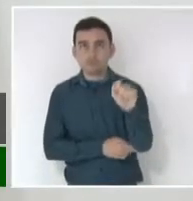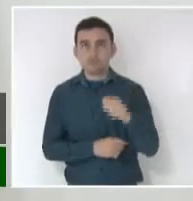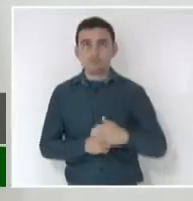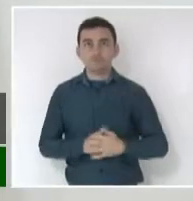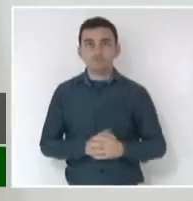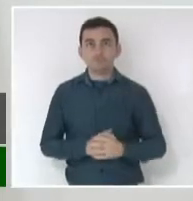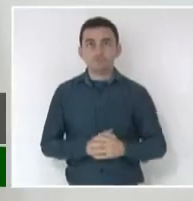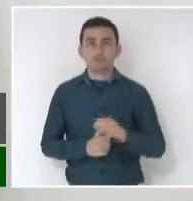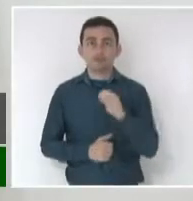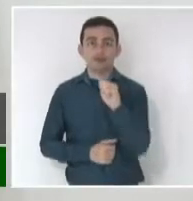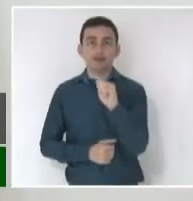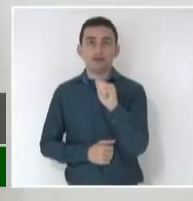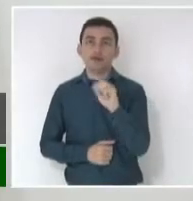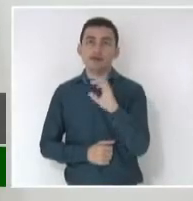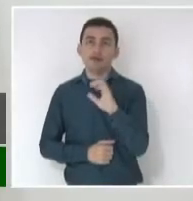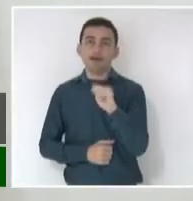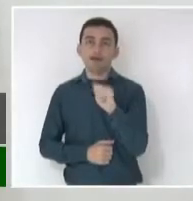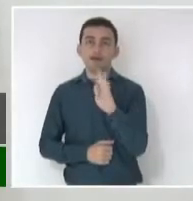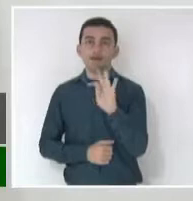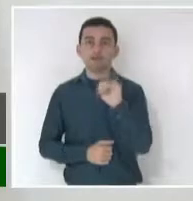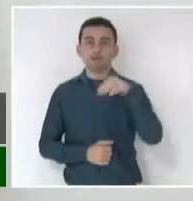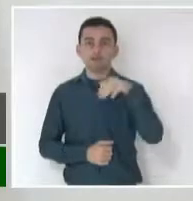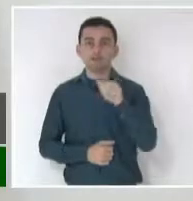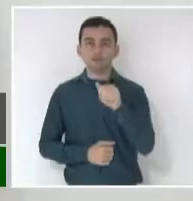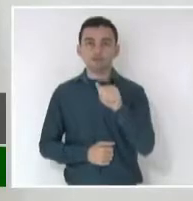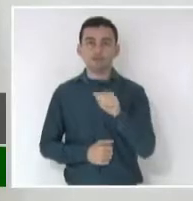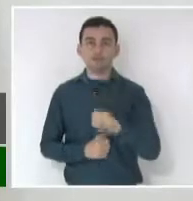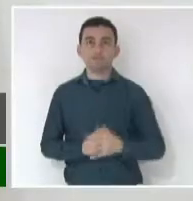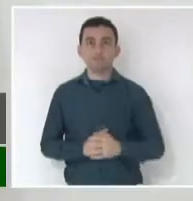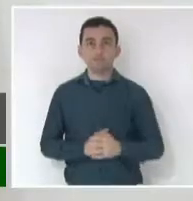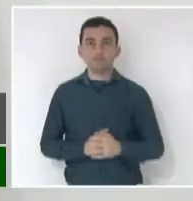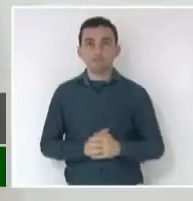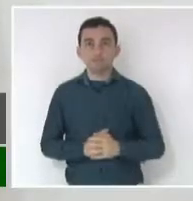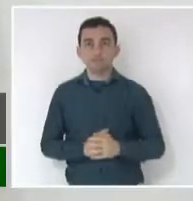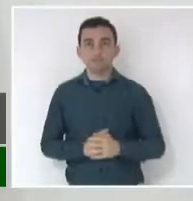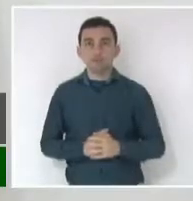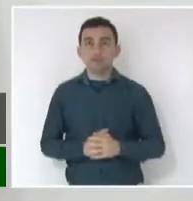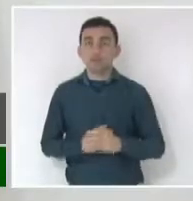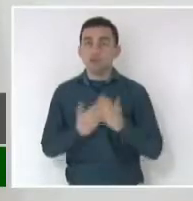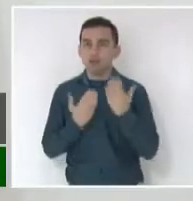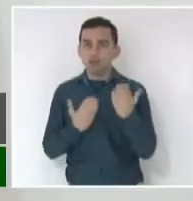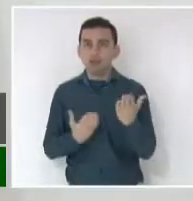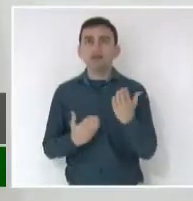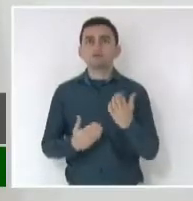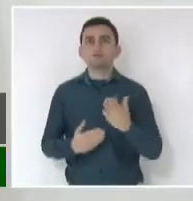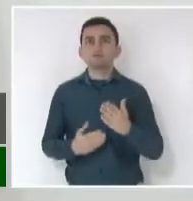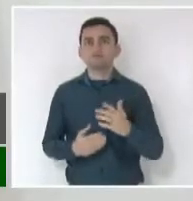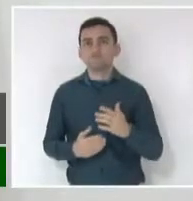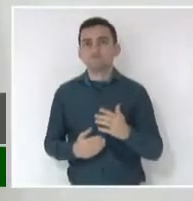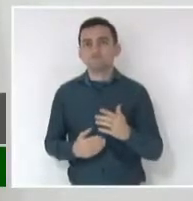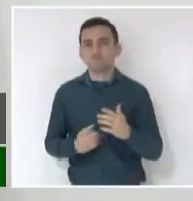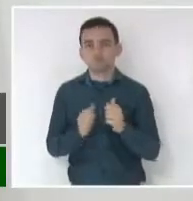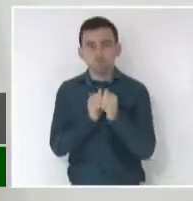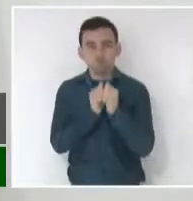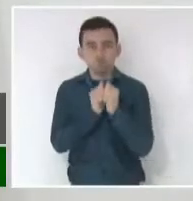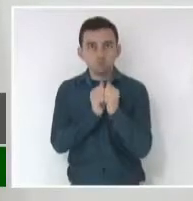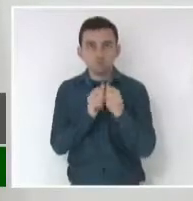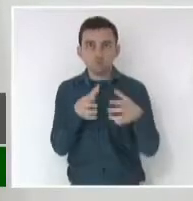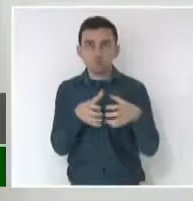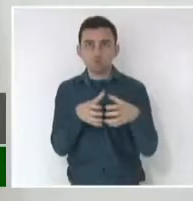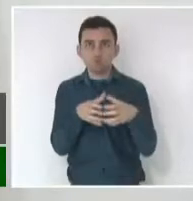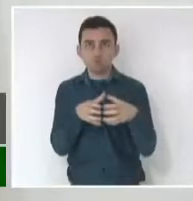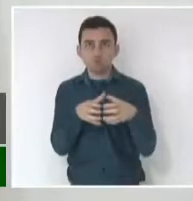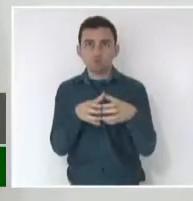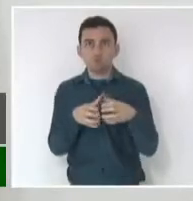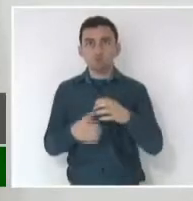a Kátia, que desempenha junto com todo o grupo que